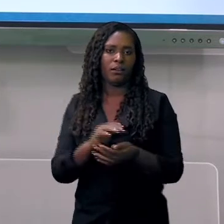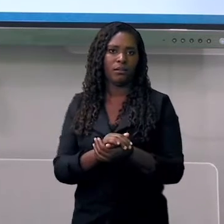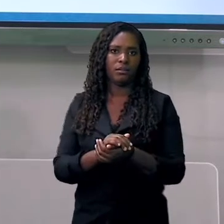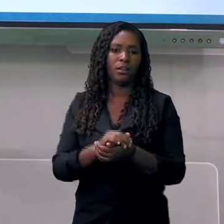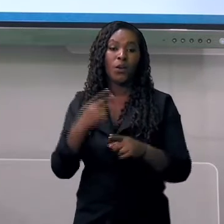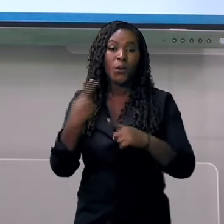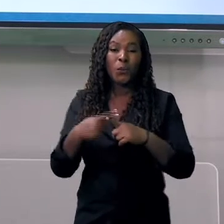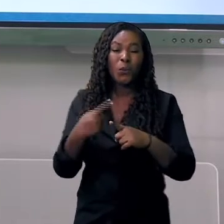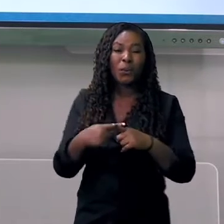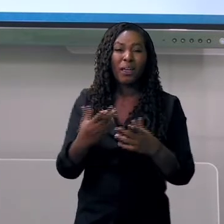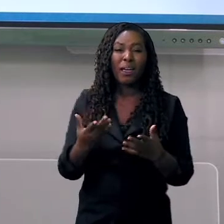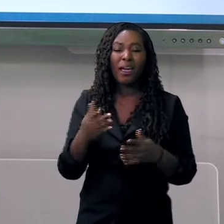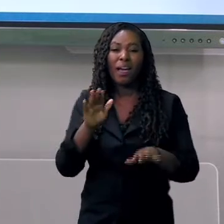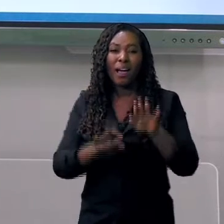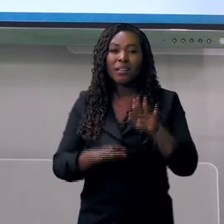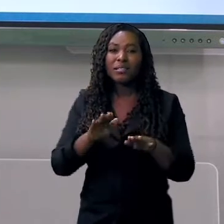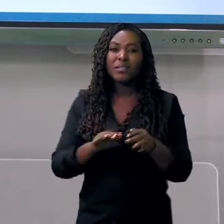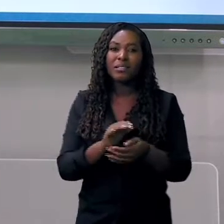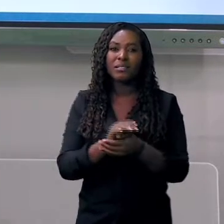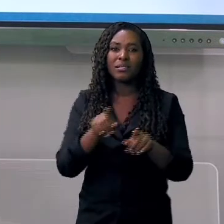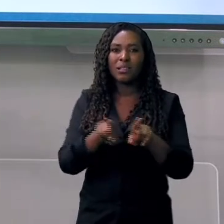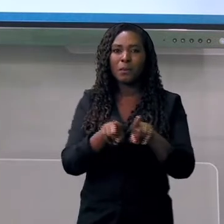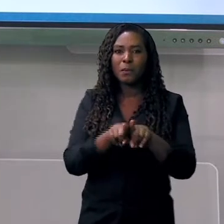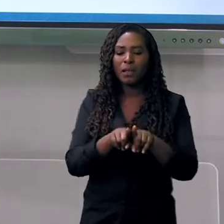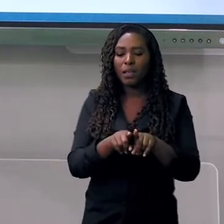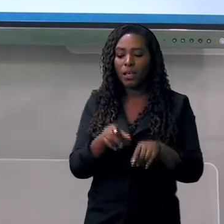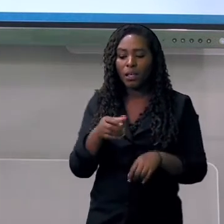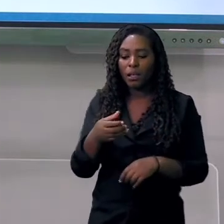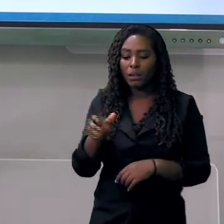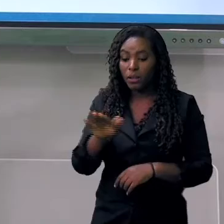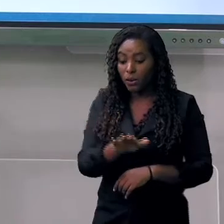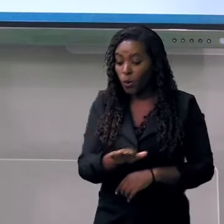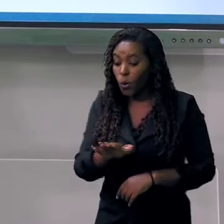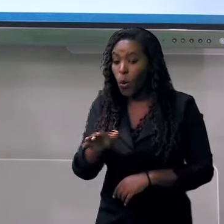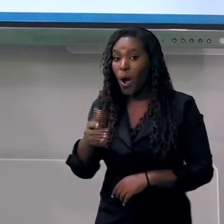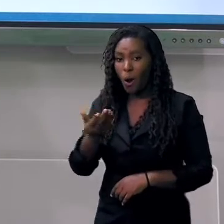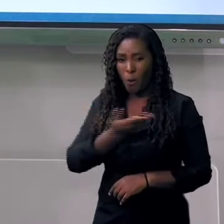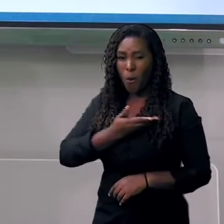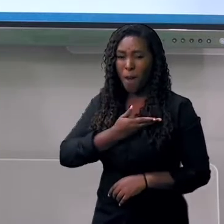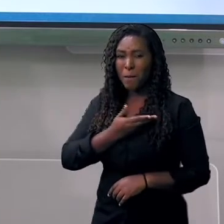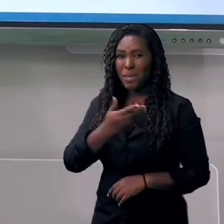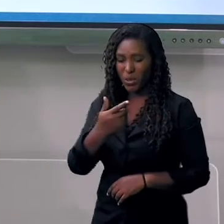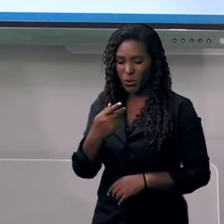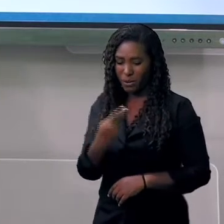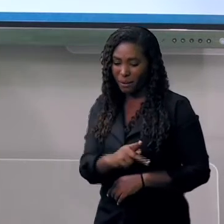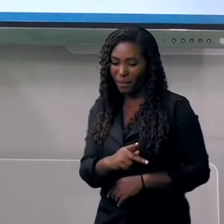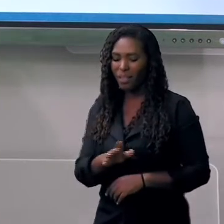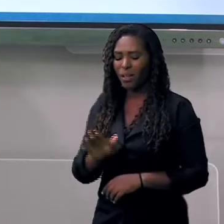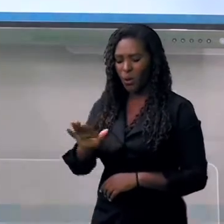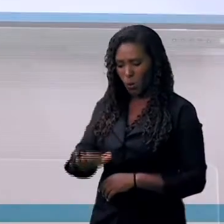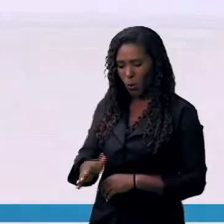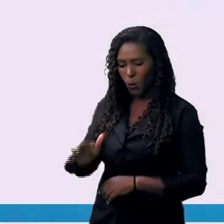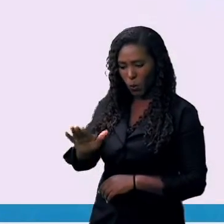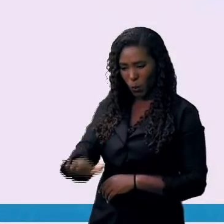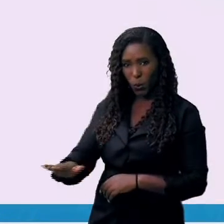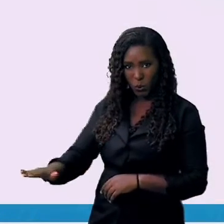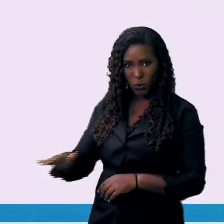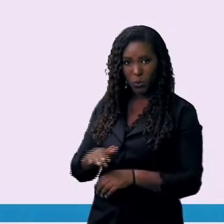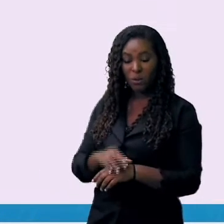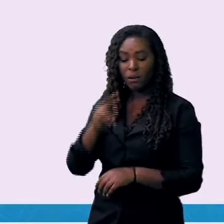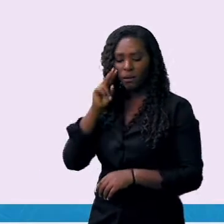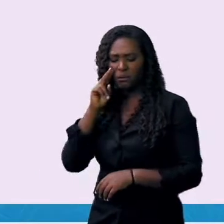suas futuras relações. De tanto você mencionar que uma criança é teimosa, que ela é maluca, que